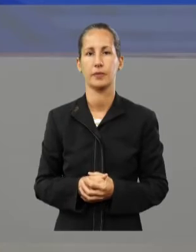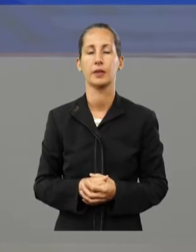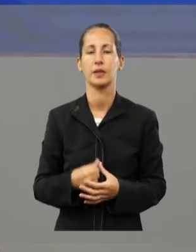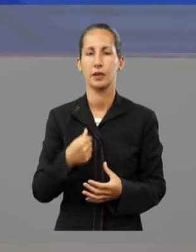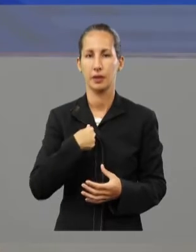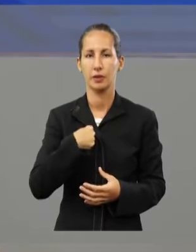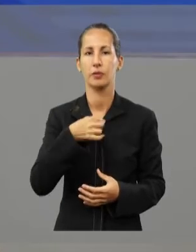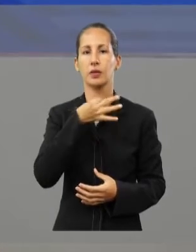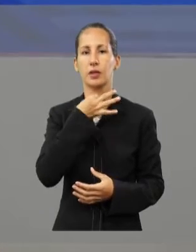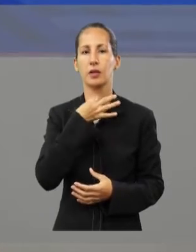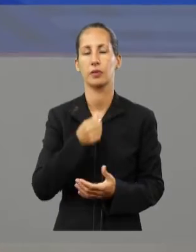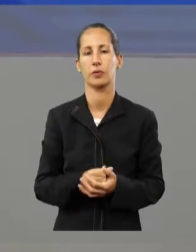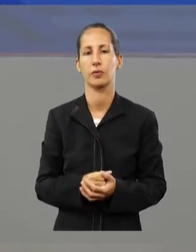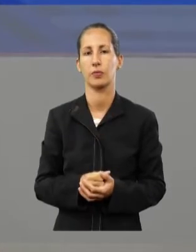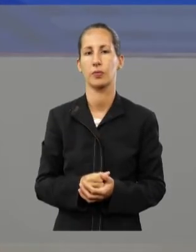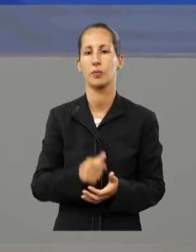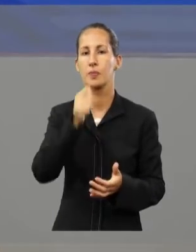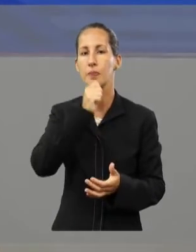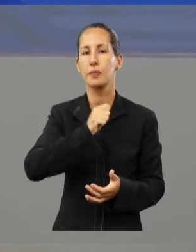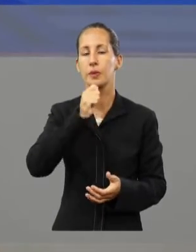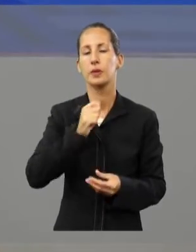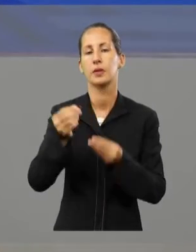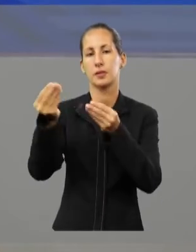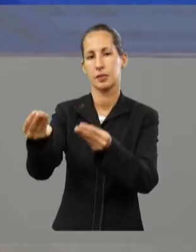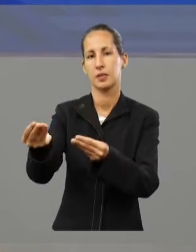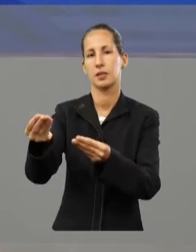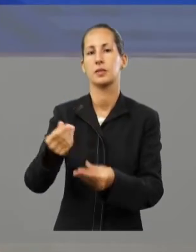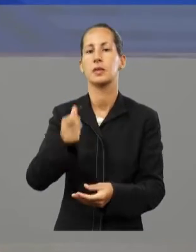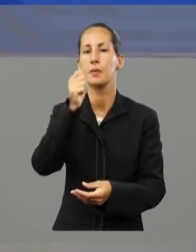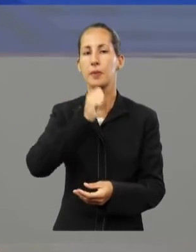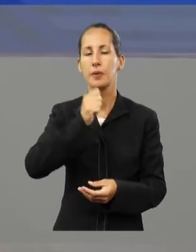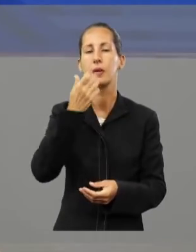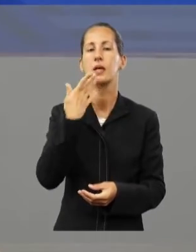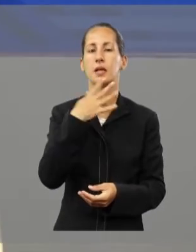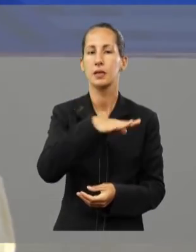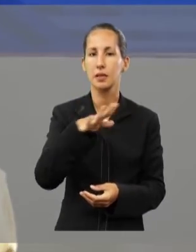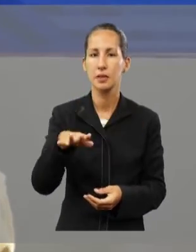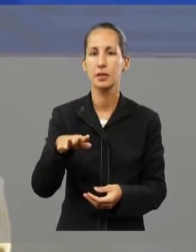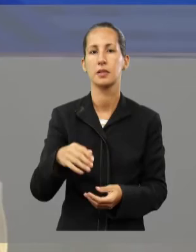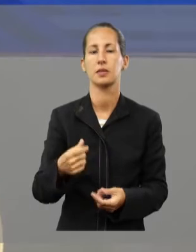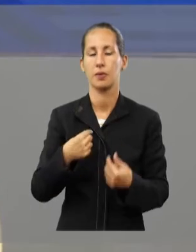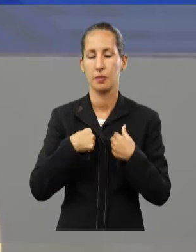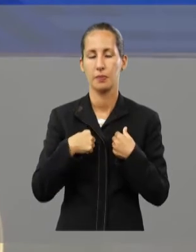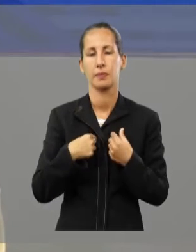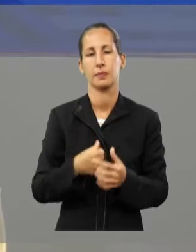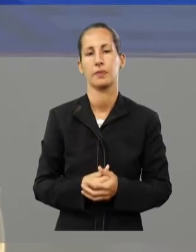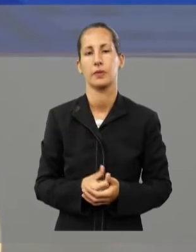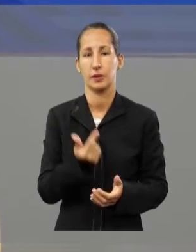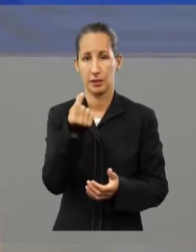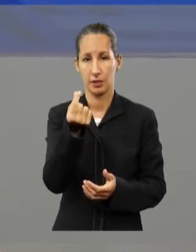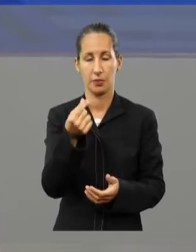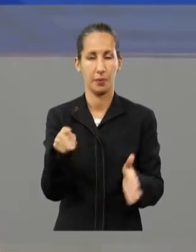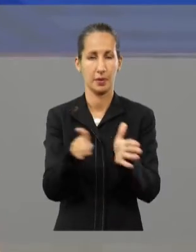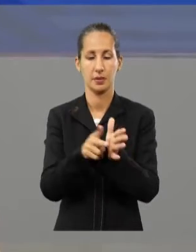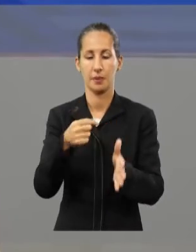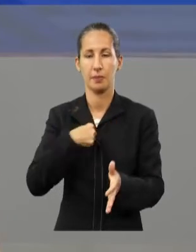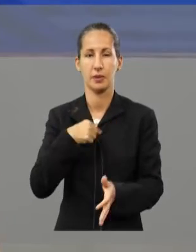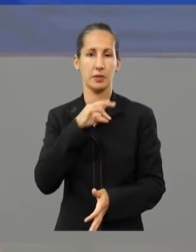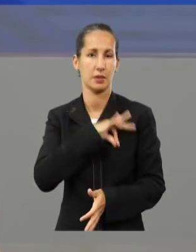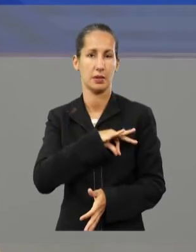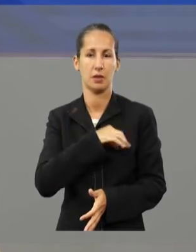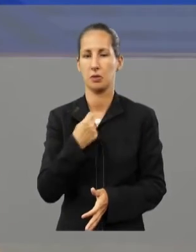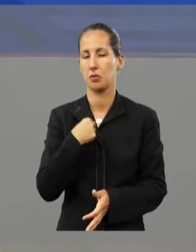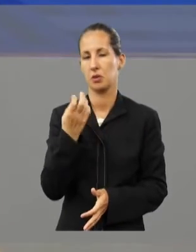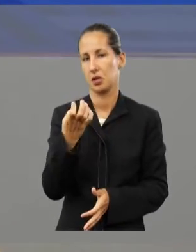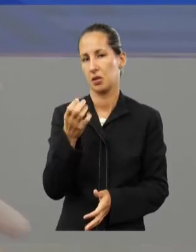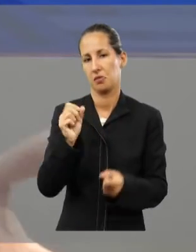Dagô, dando pirulito para as crianças, picolé para as crianças. O dinheiro é meu. Eu ganho salário, eu faço o que eu